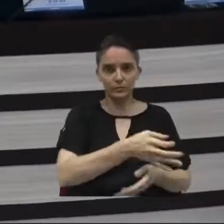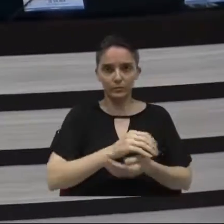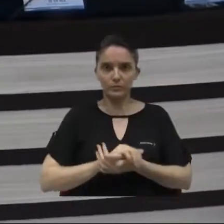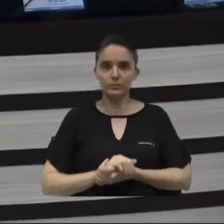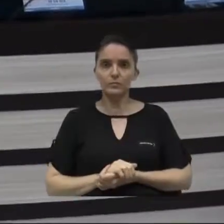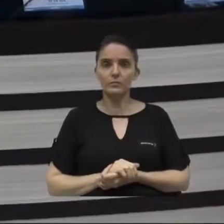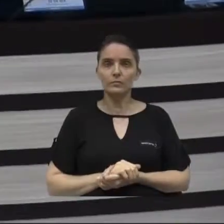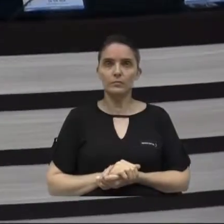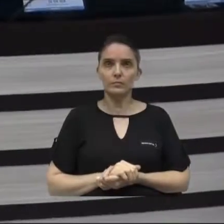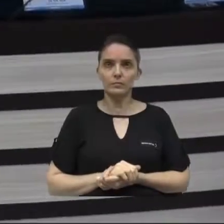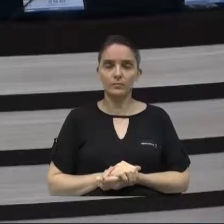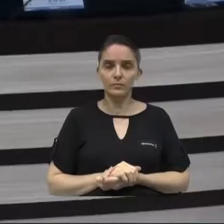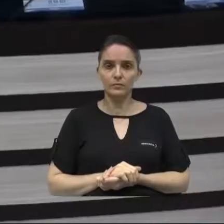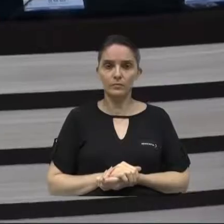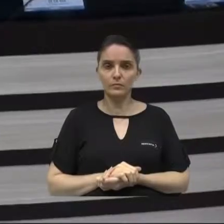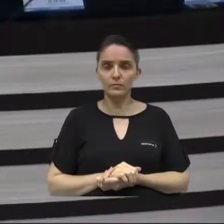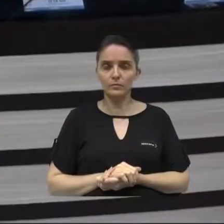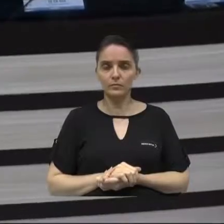competentes.